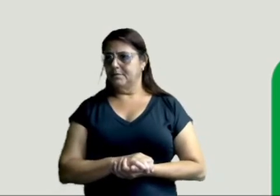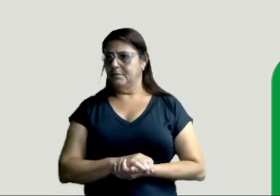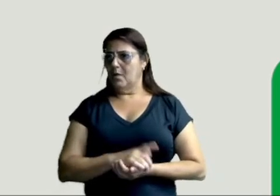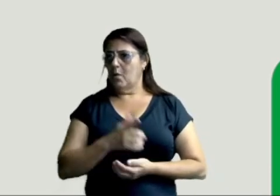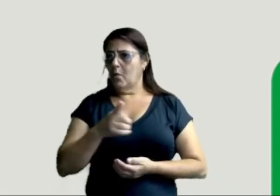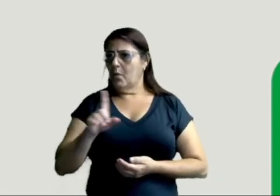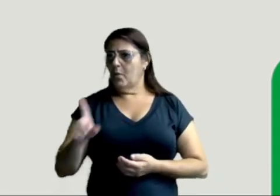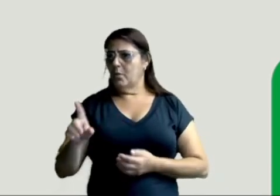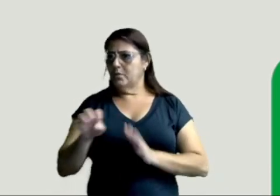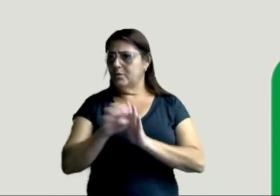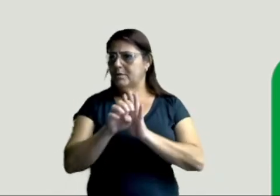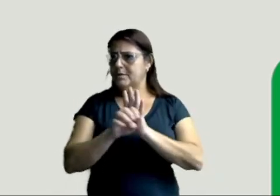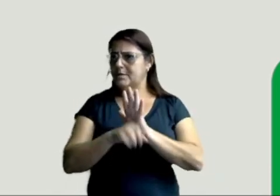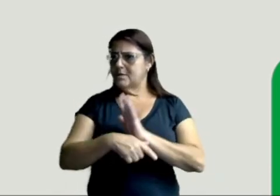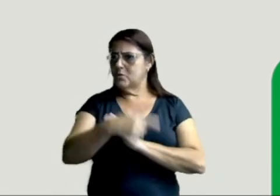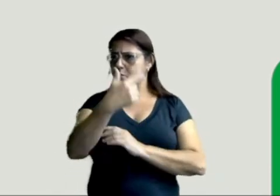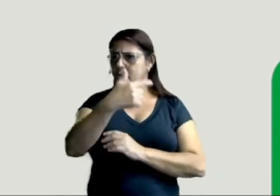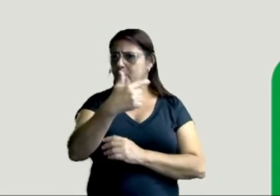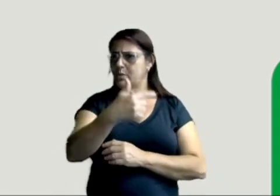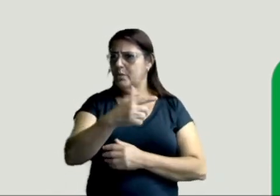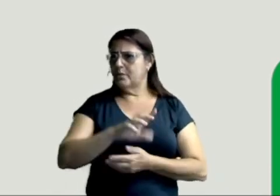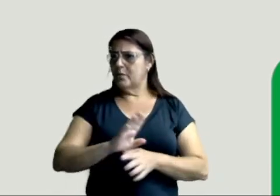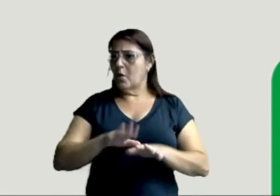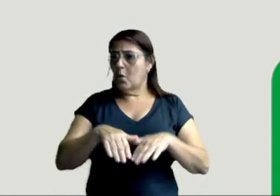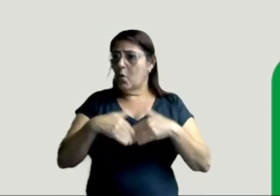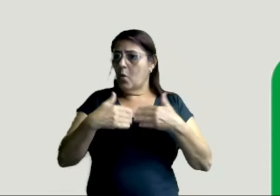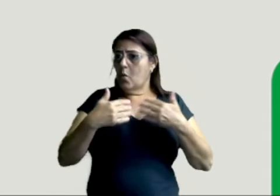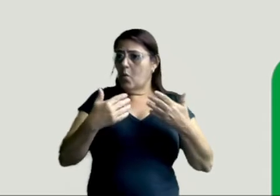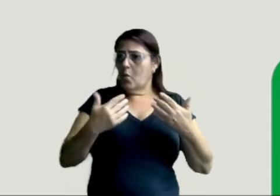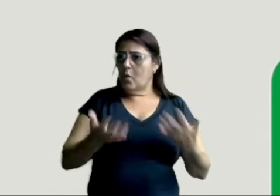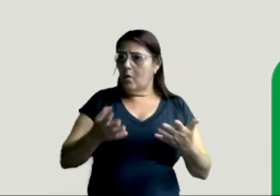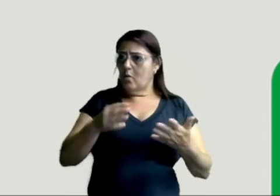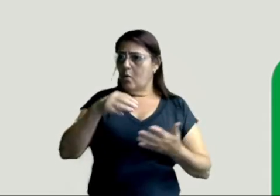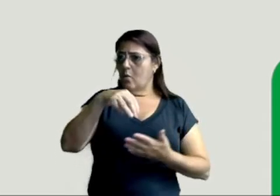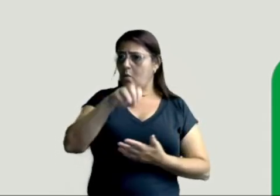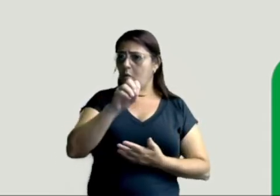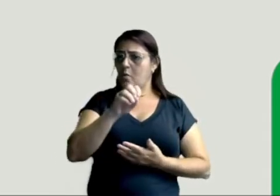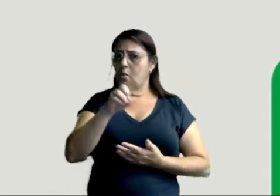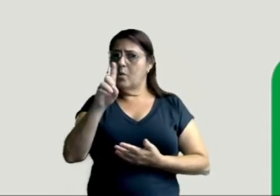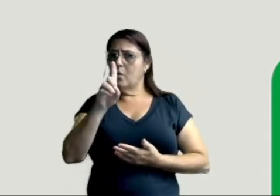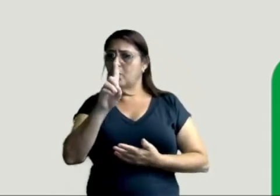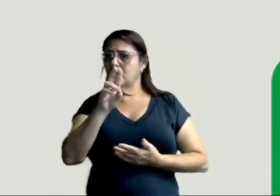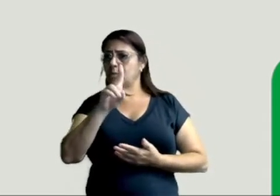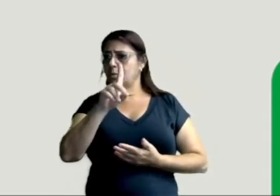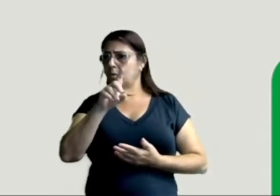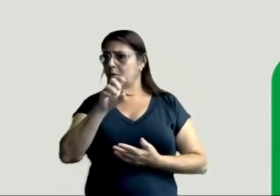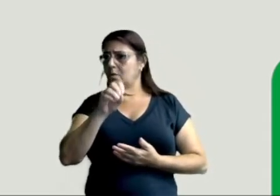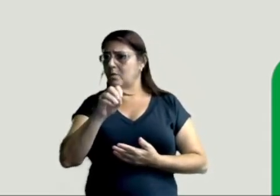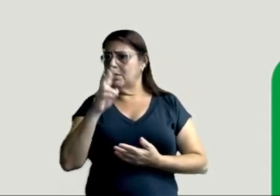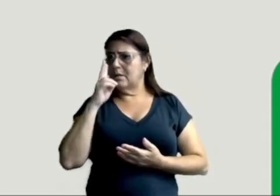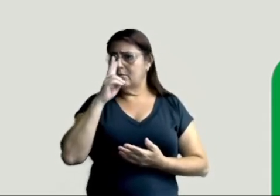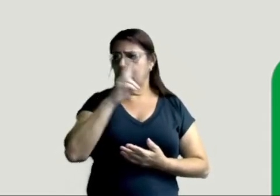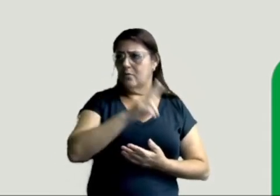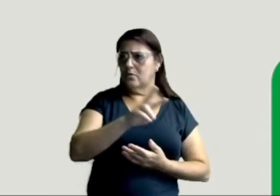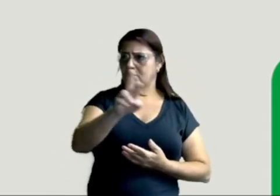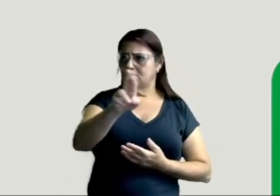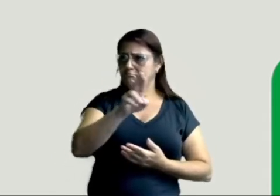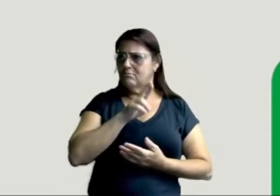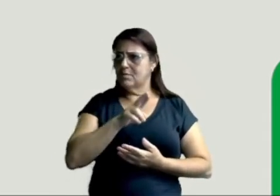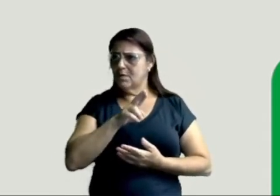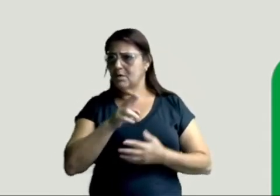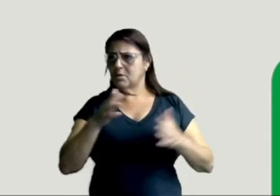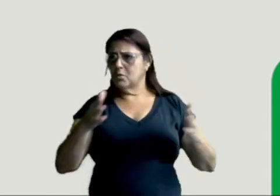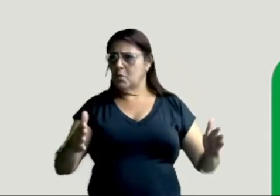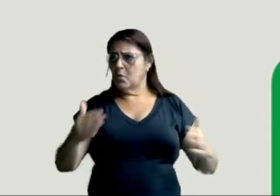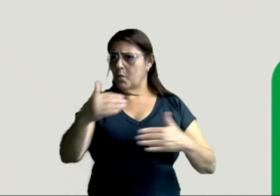E o outro? Diz o seguinte, que qual é o modo da força resultante sobre um bloco